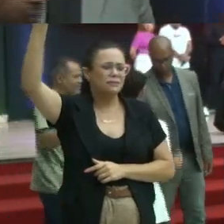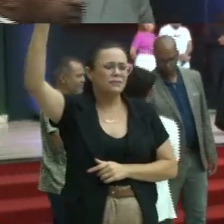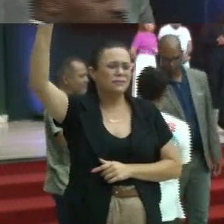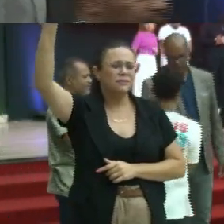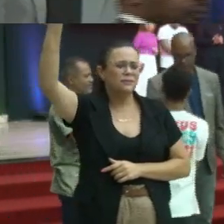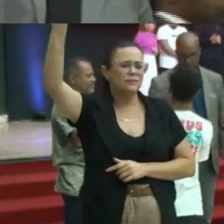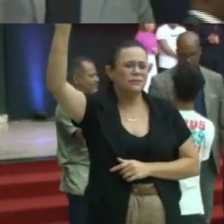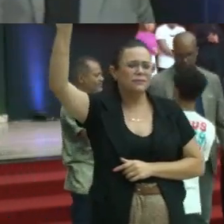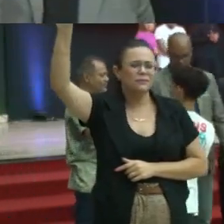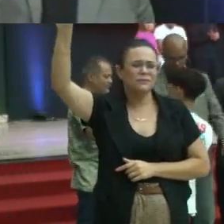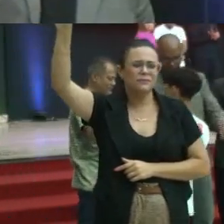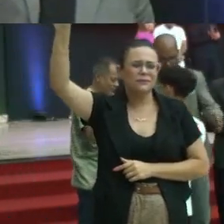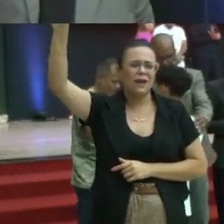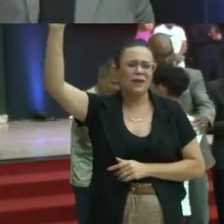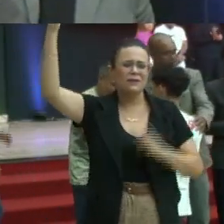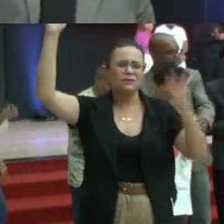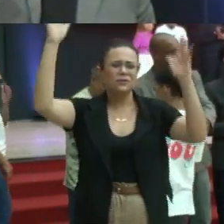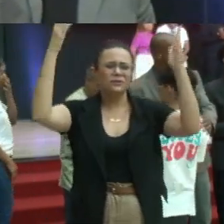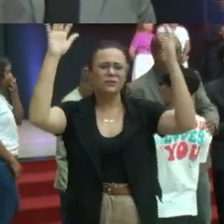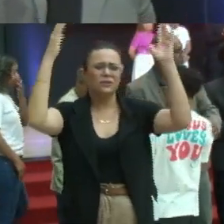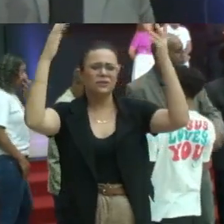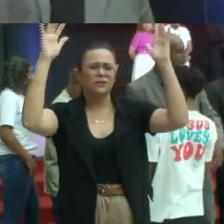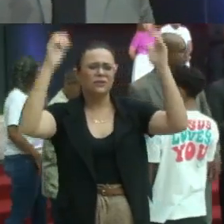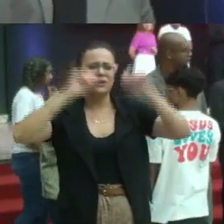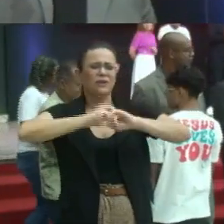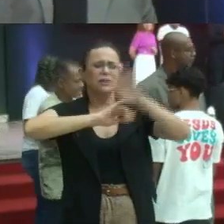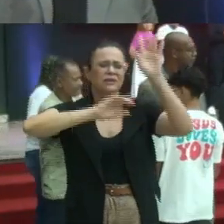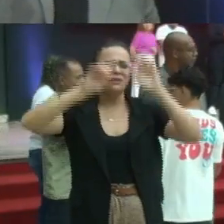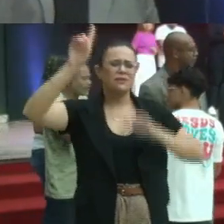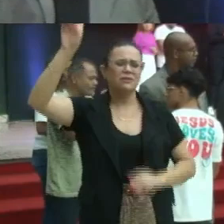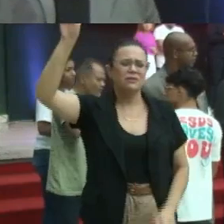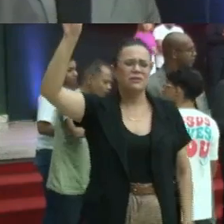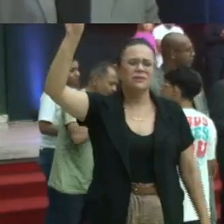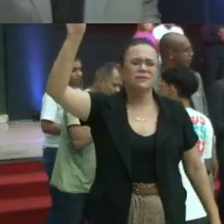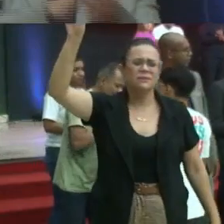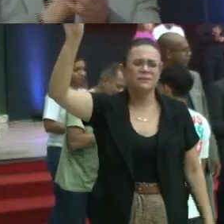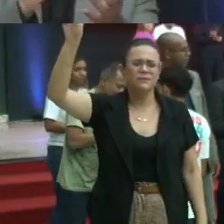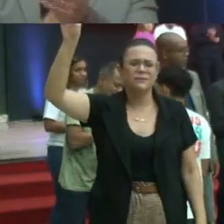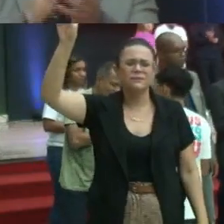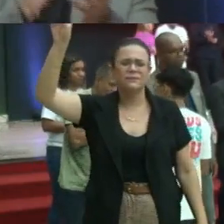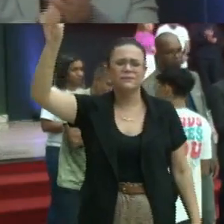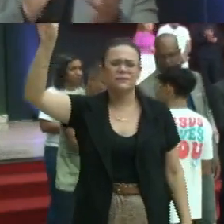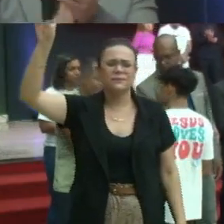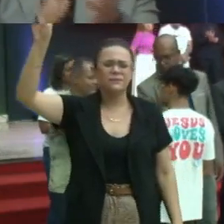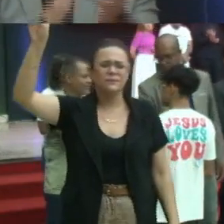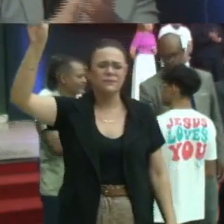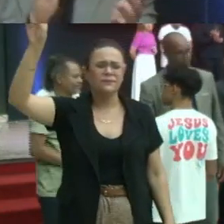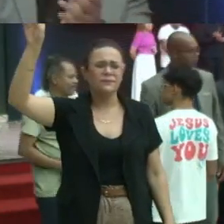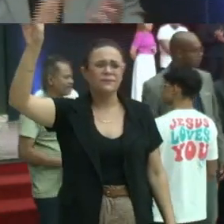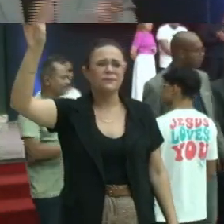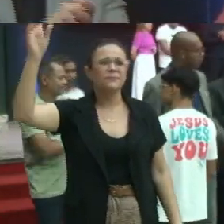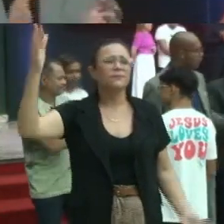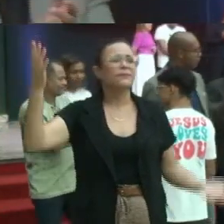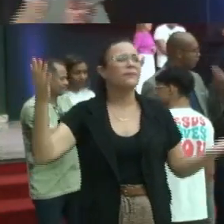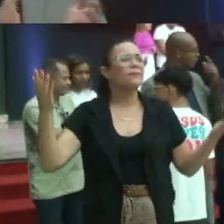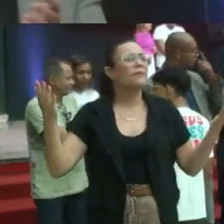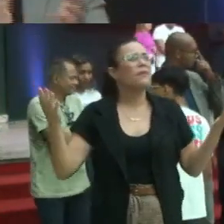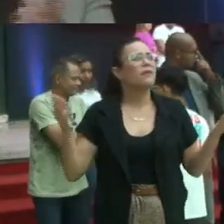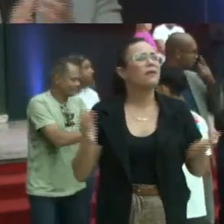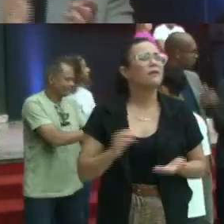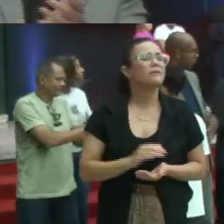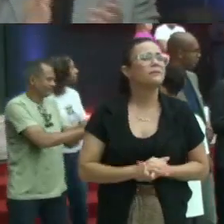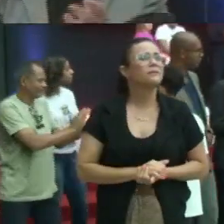Dois jovens para Jesus hoje. Aleluia. Venha. Ainda mais lugar para você,